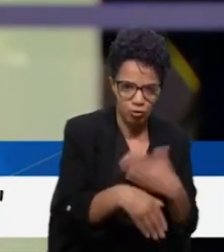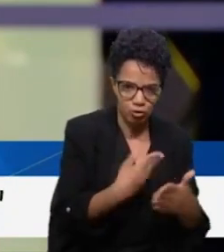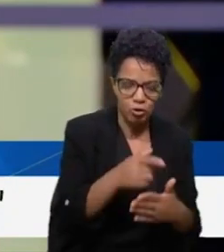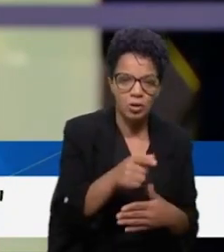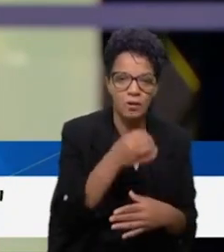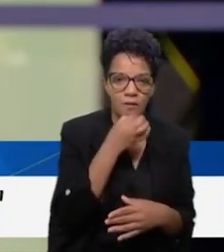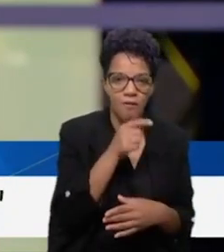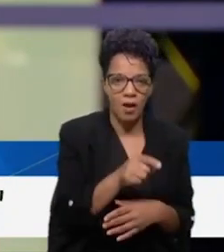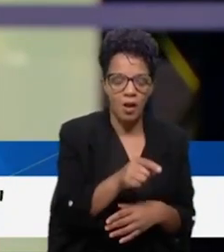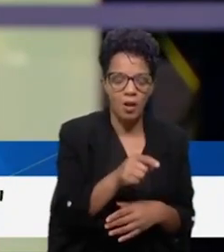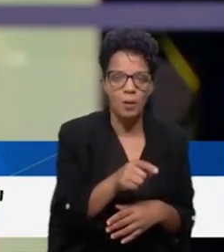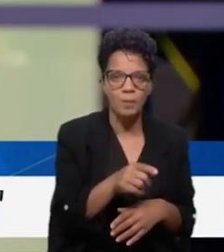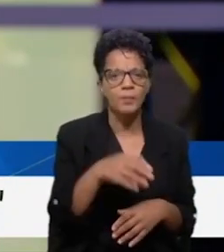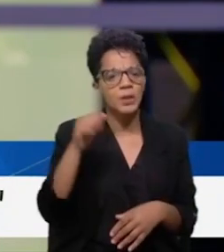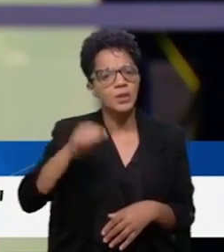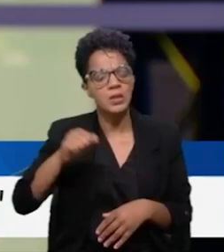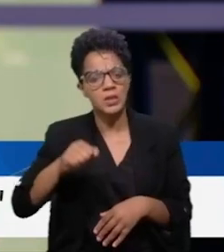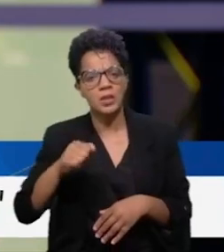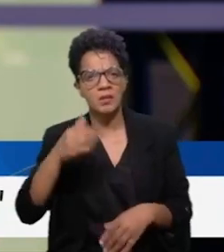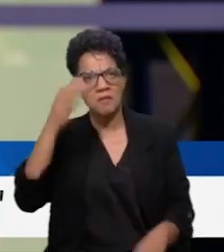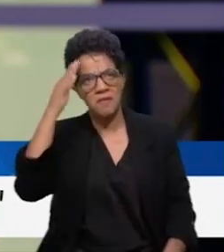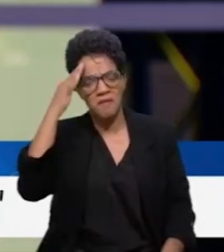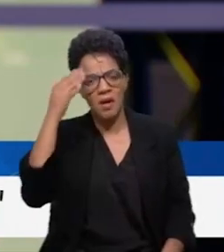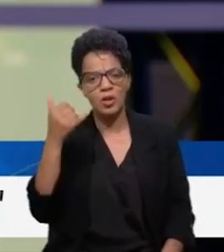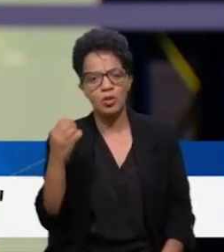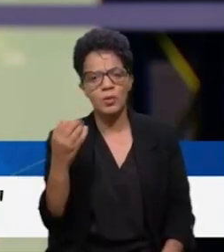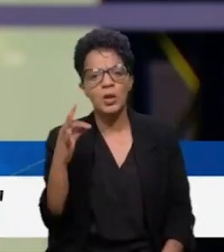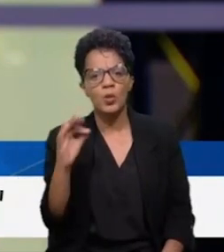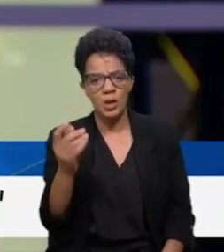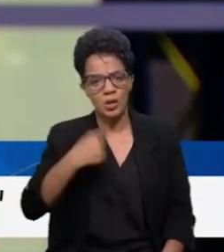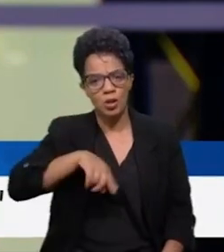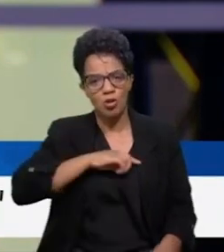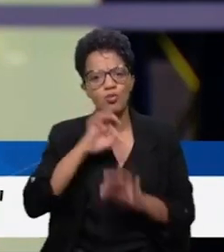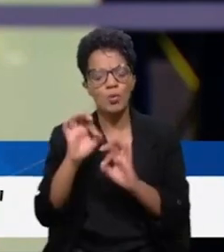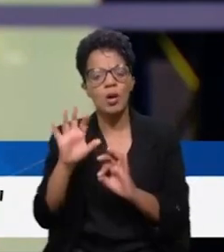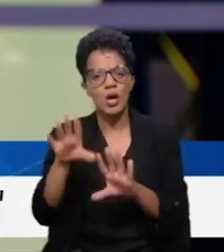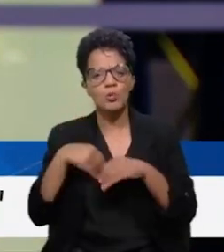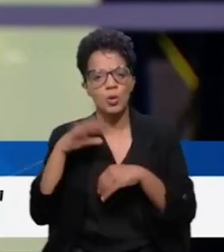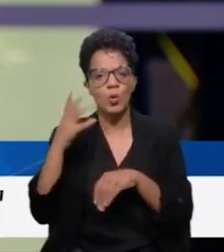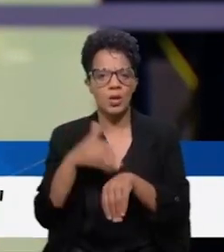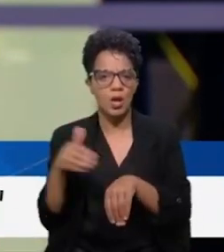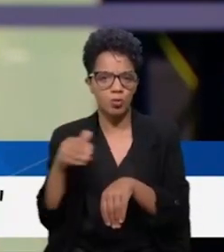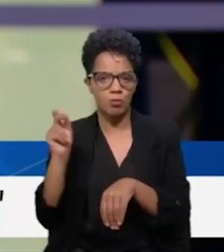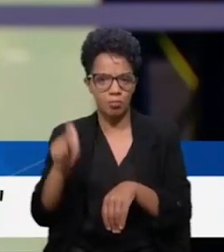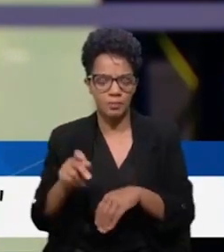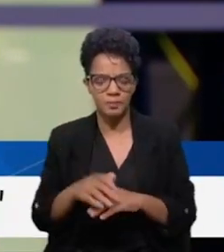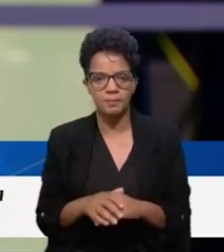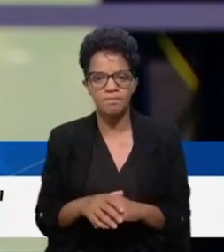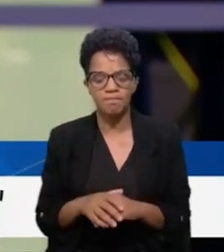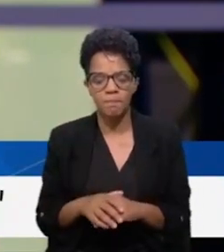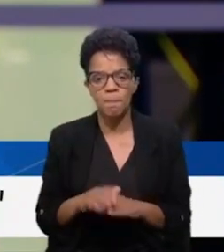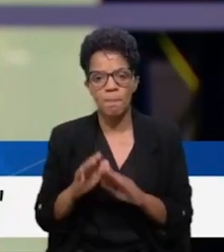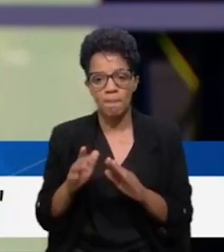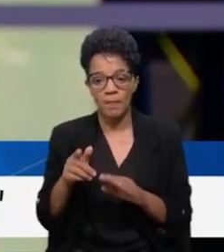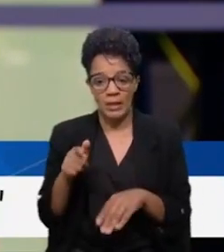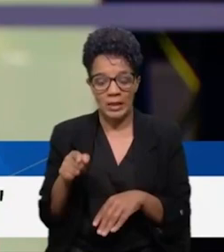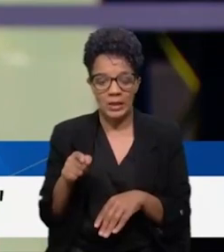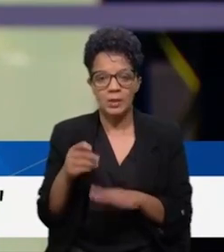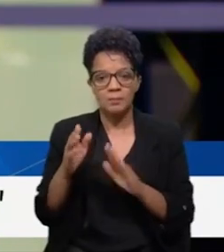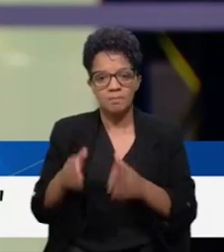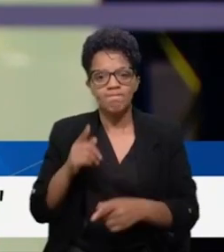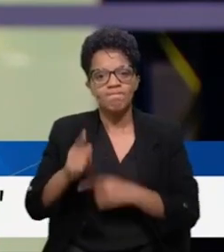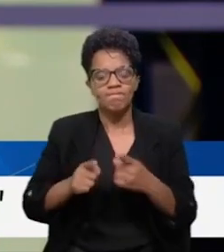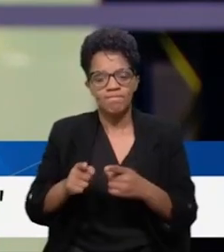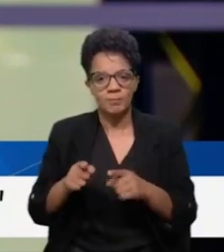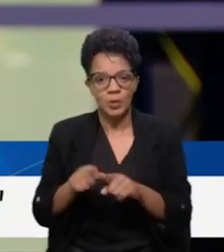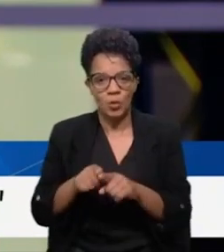do nuclear atual. Estima-se que seja 2040 e estaremos prontos para também assumir quando chegar esse momento. Nós temos que ter um mix energético que permita... estar